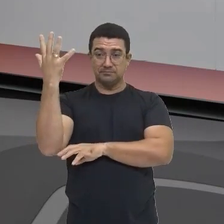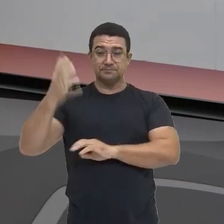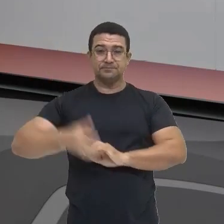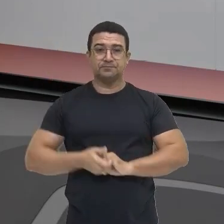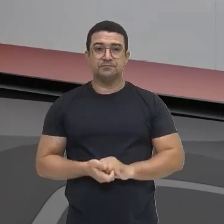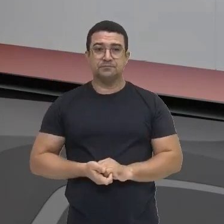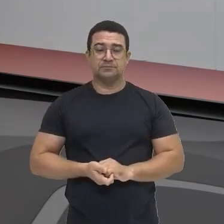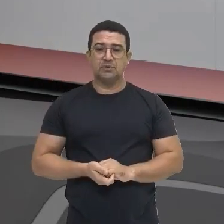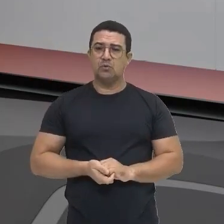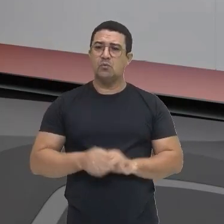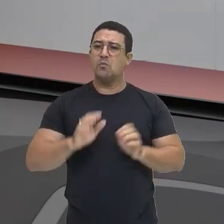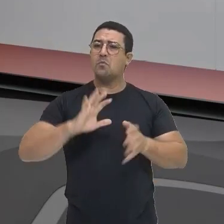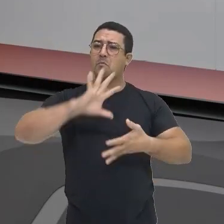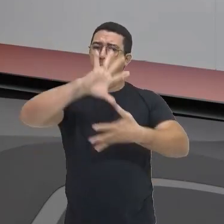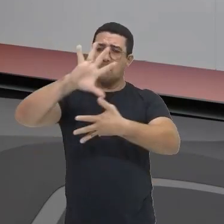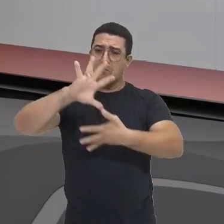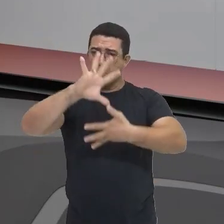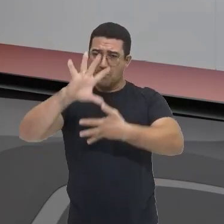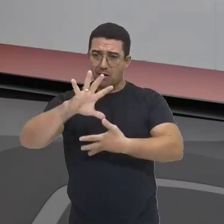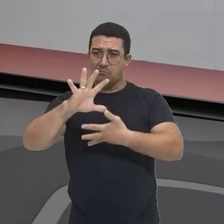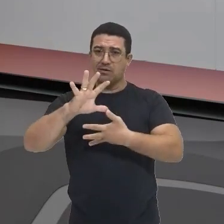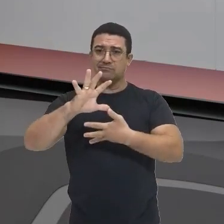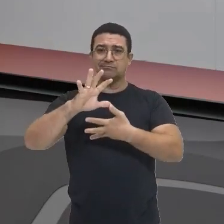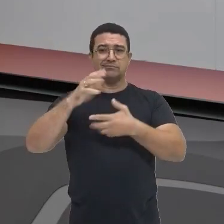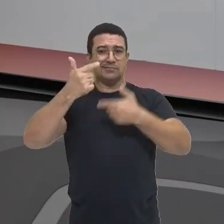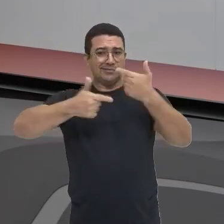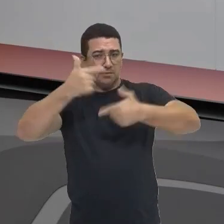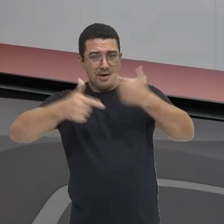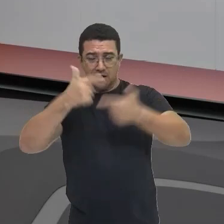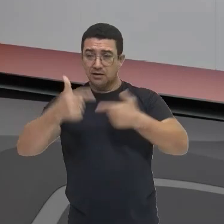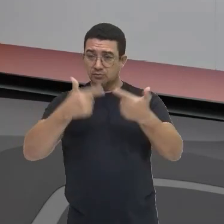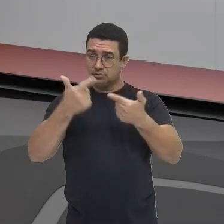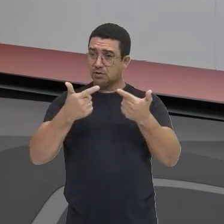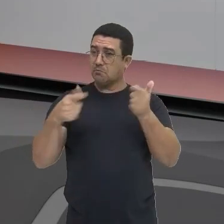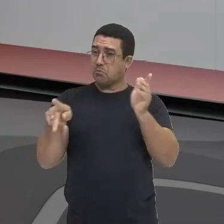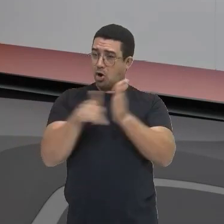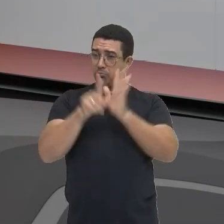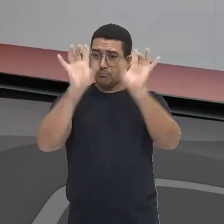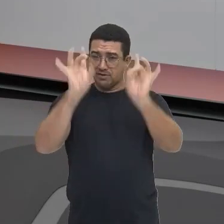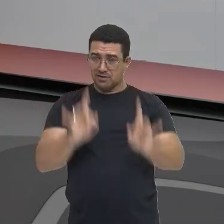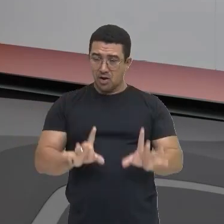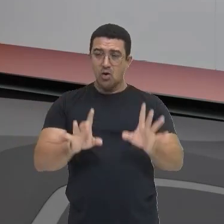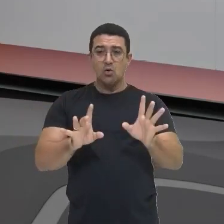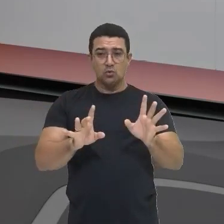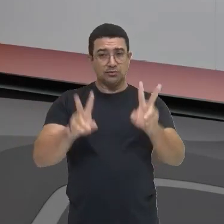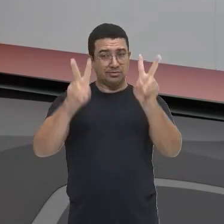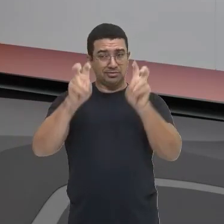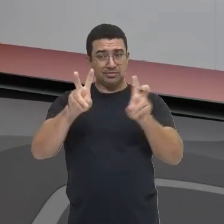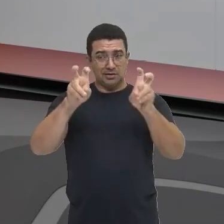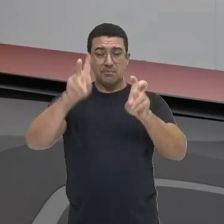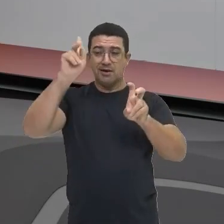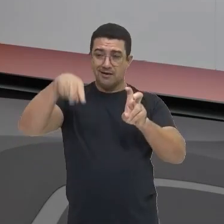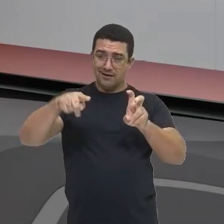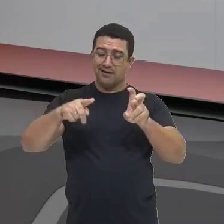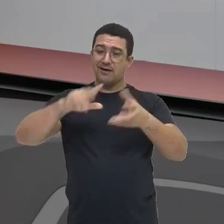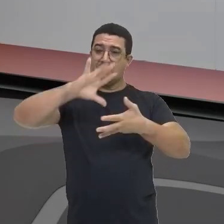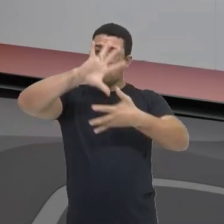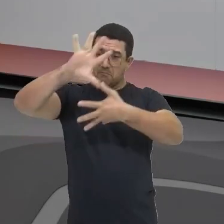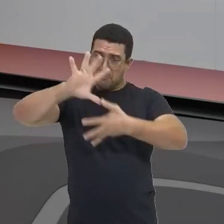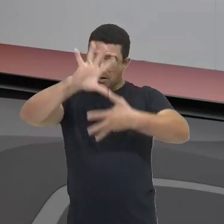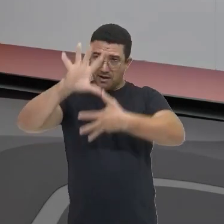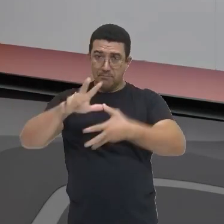Então, os mapas que trabalham esses temas específicos, nós chamamos de mapas temáticos, tudo